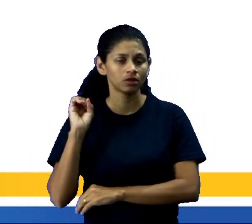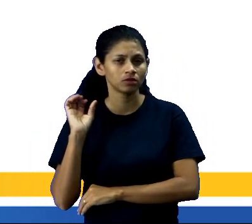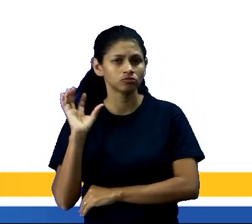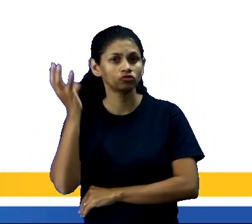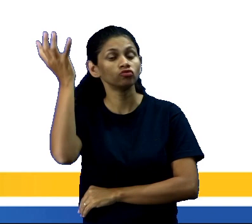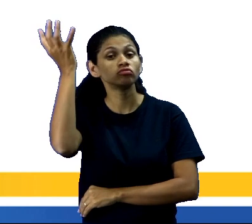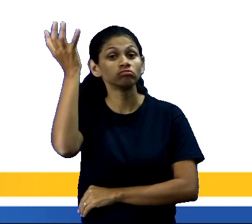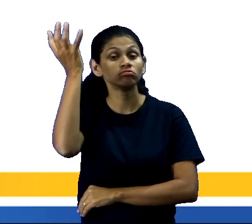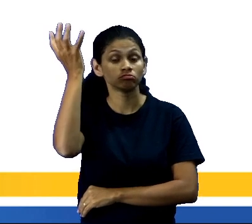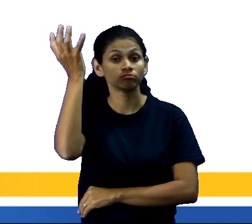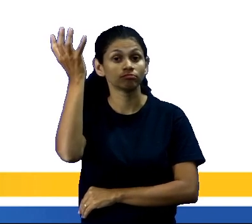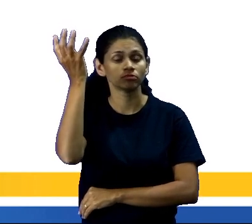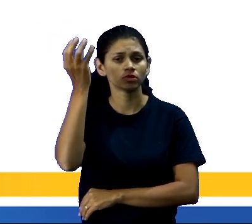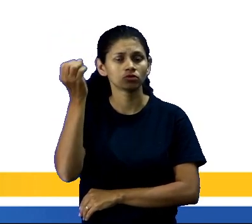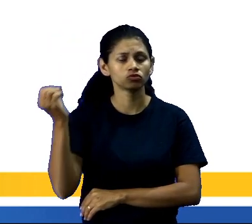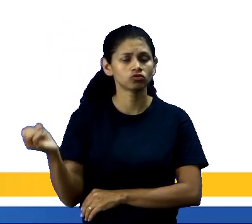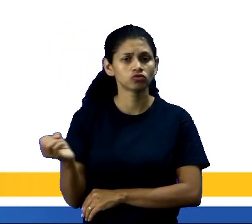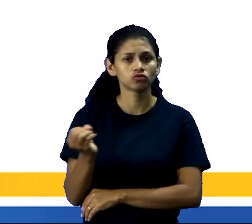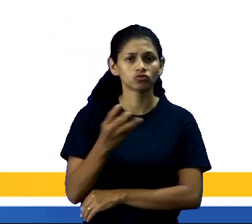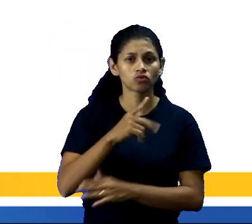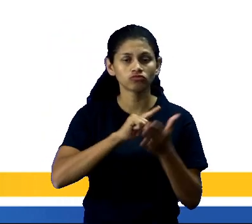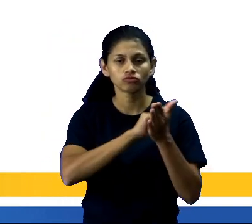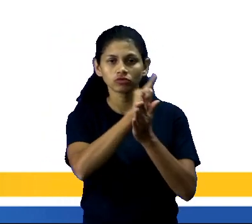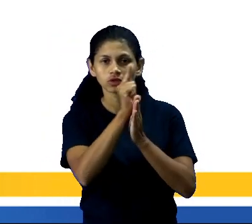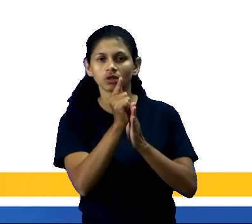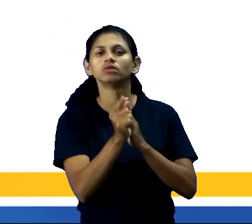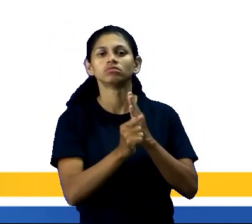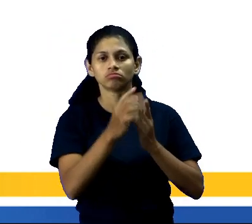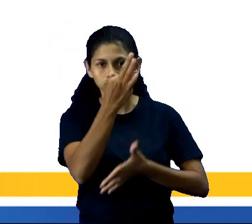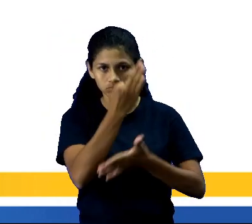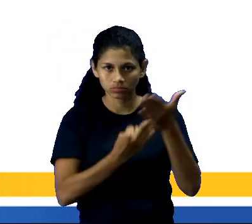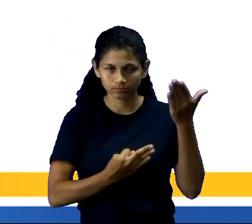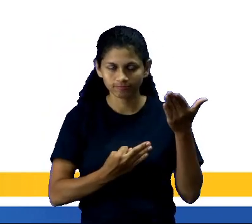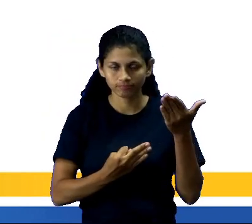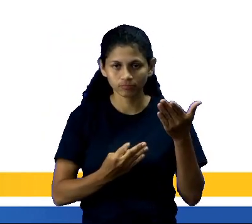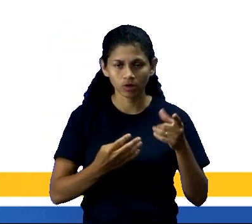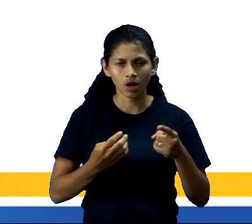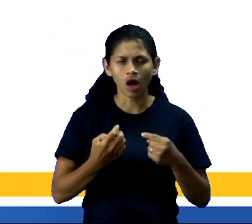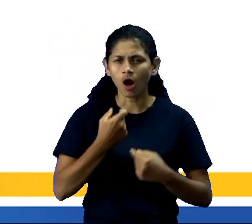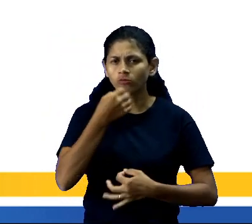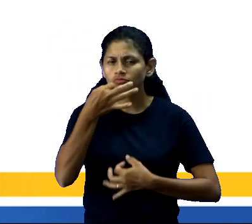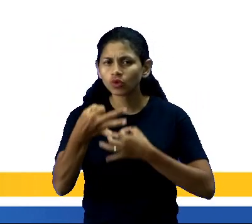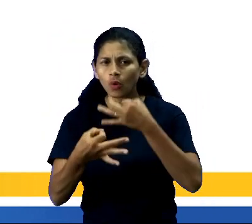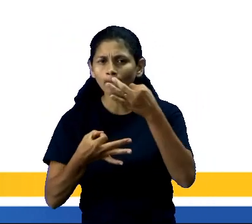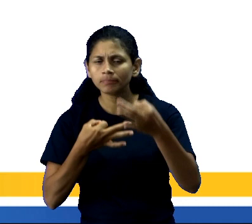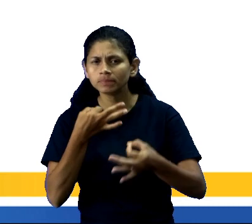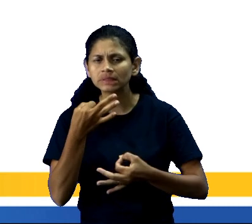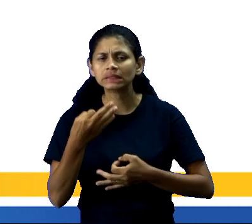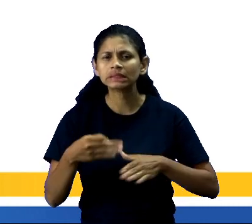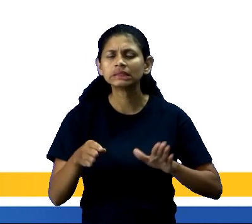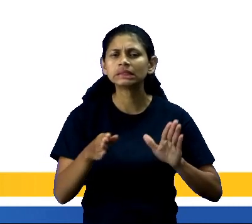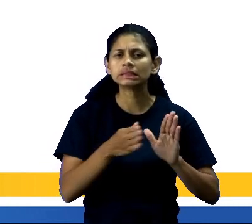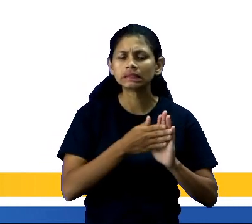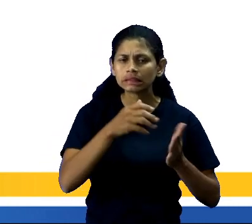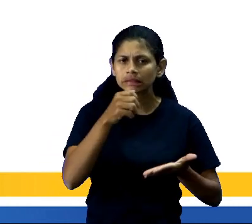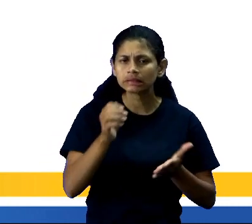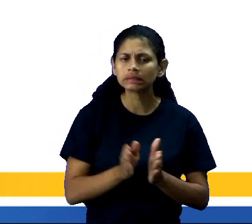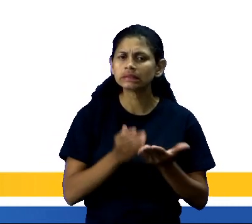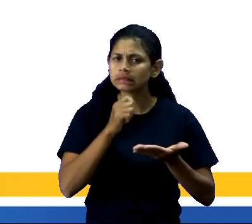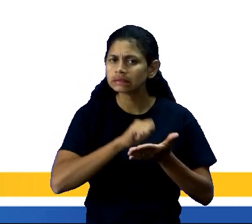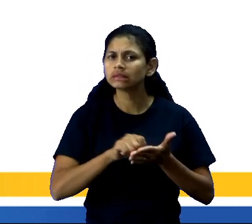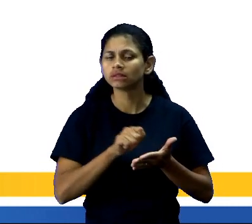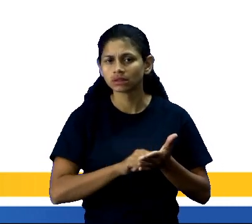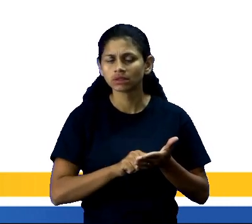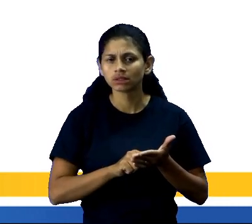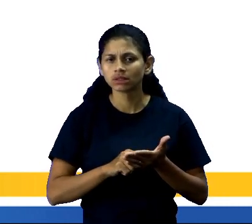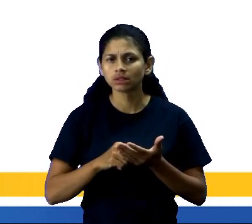gêneros textuais e aproximaram leitores. A opinião sobre uma obra é cada vez mais constante na